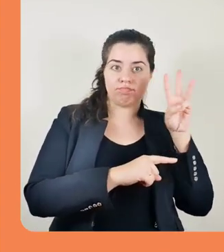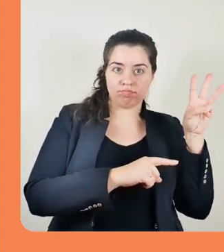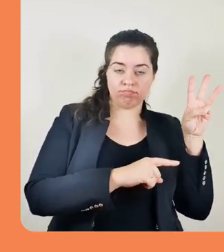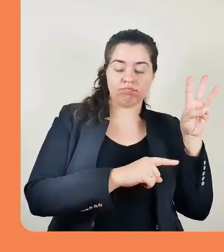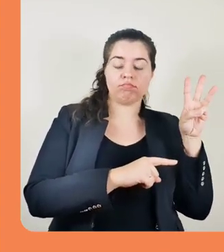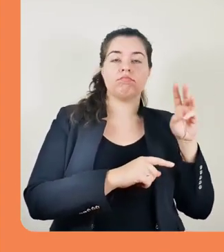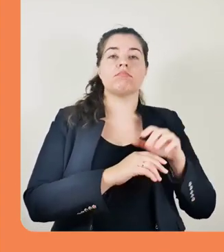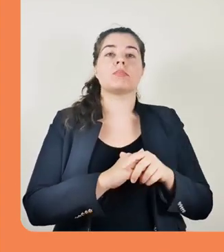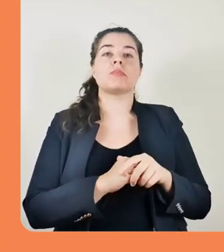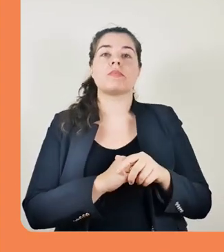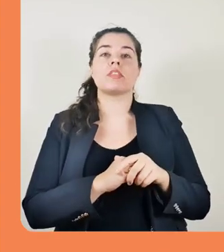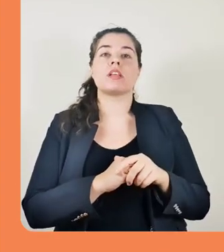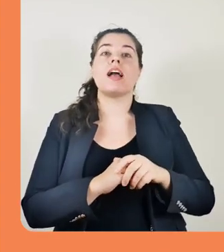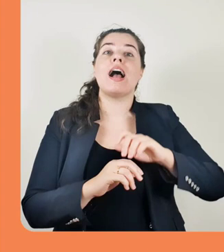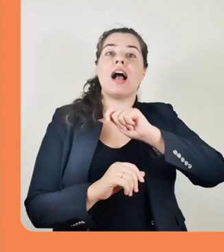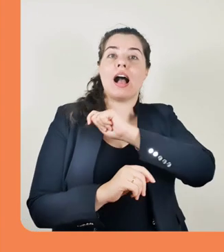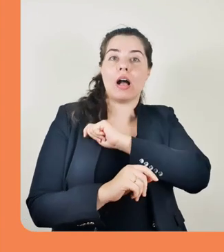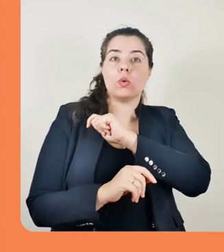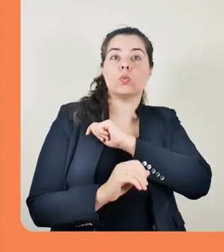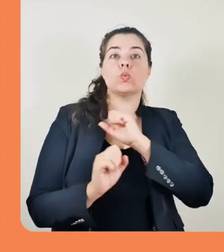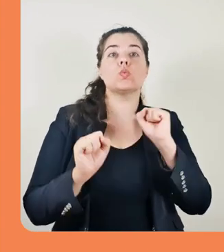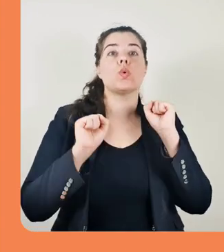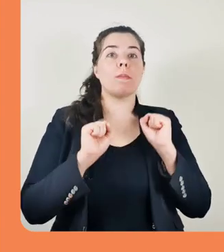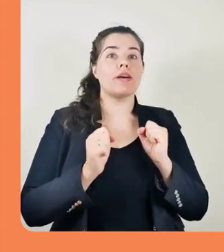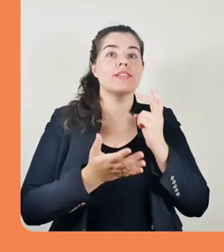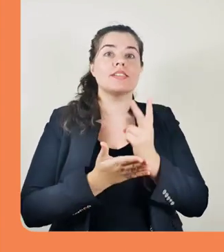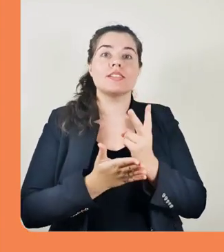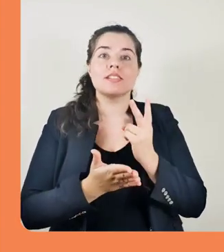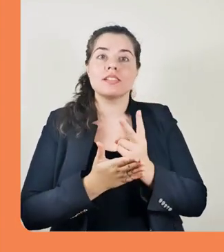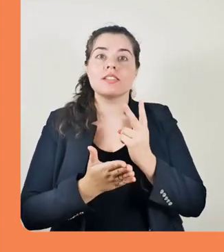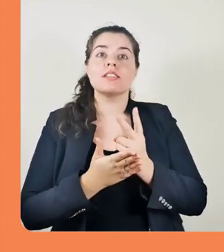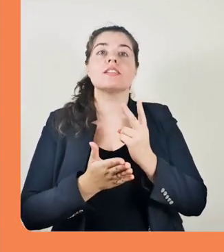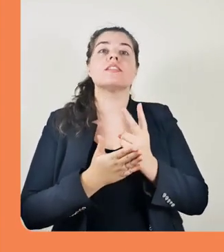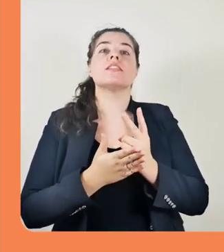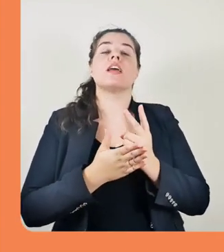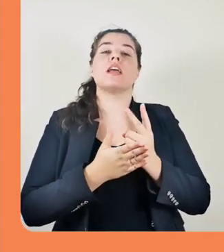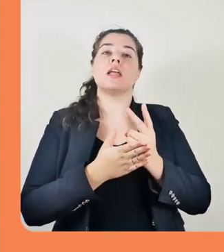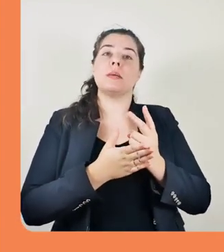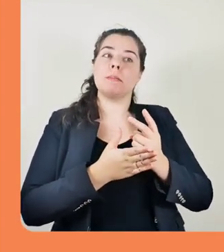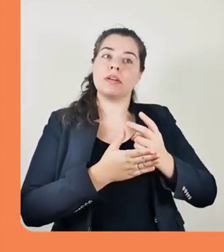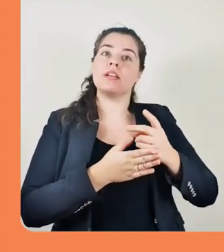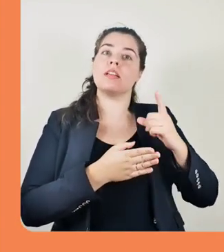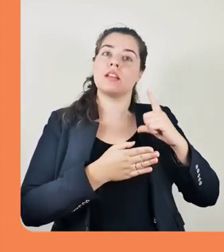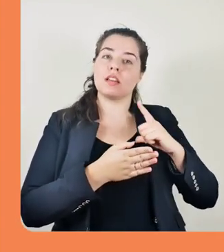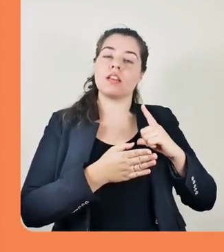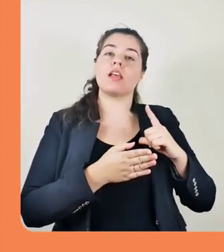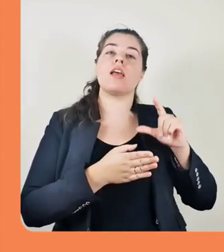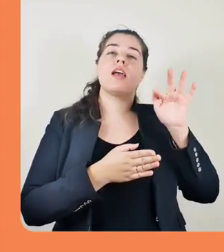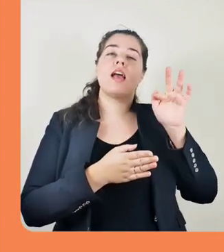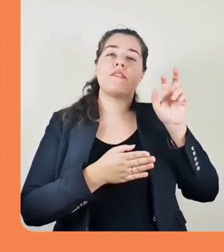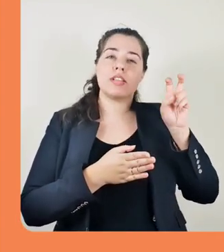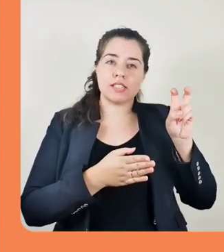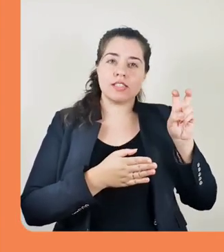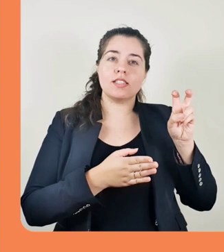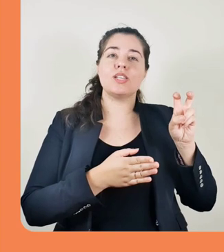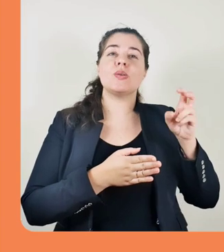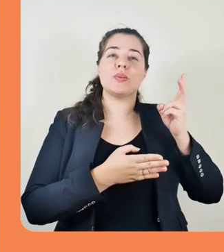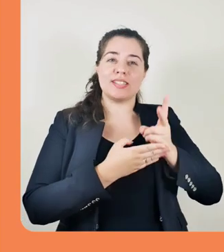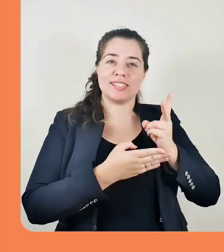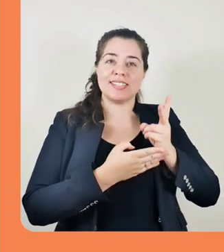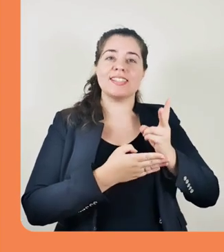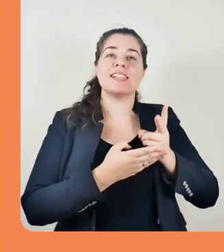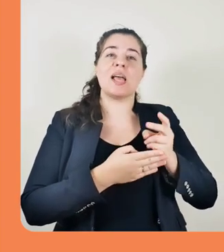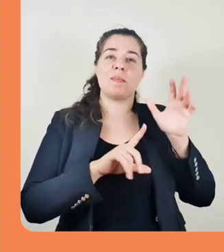acessar um determinado a página um vídeo que você postou em uma página recurso página ele poderia